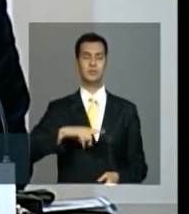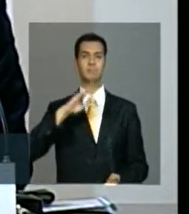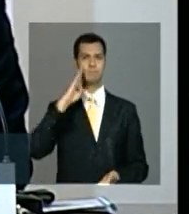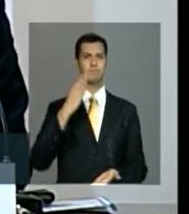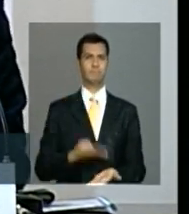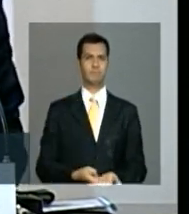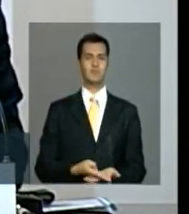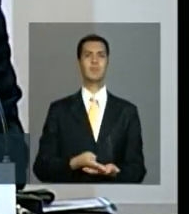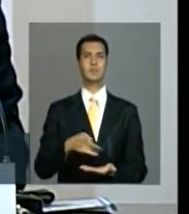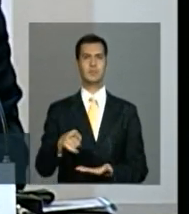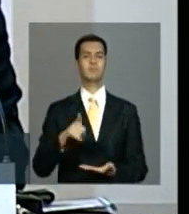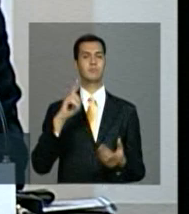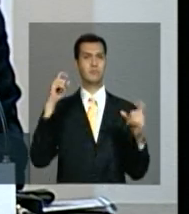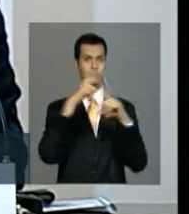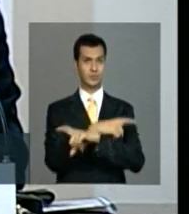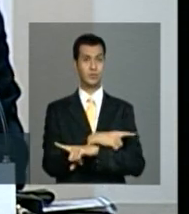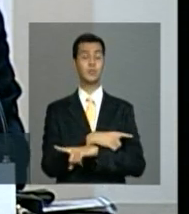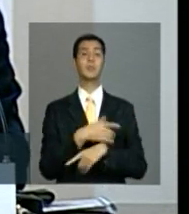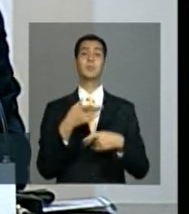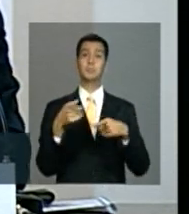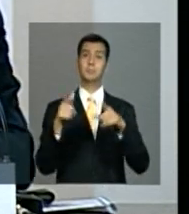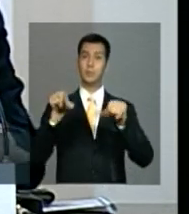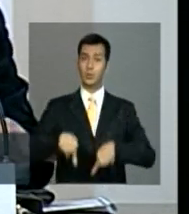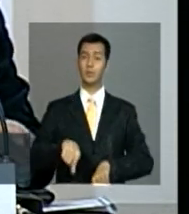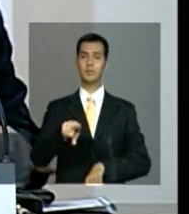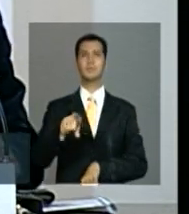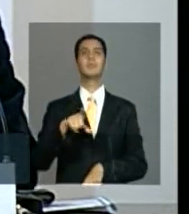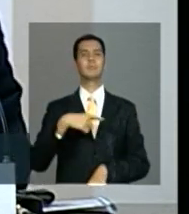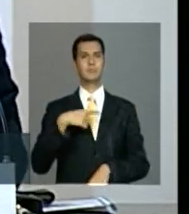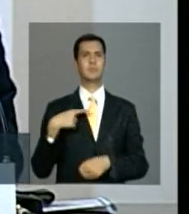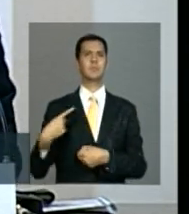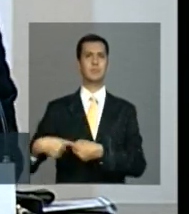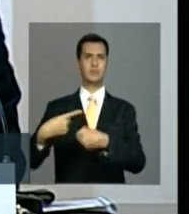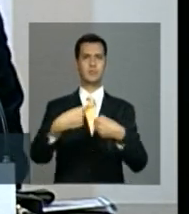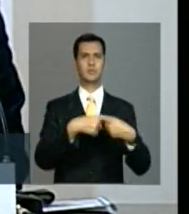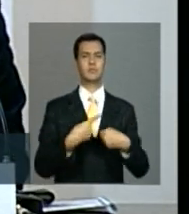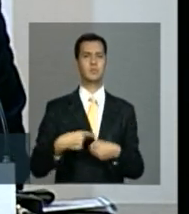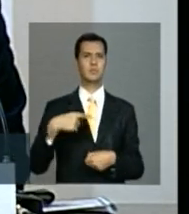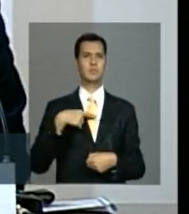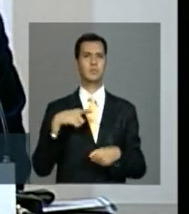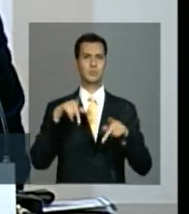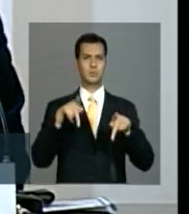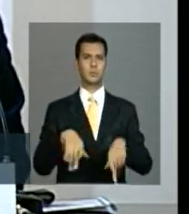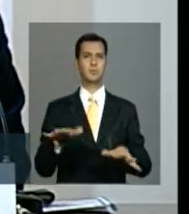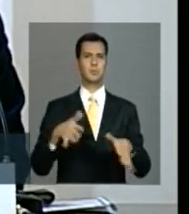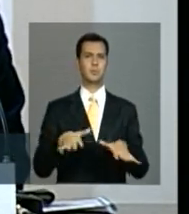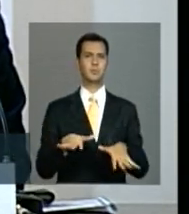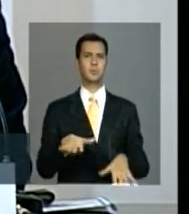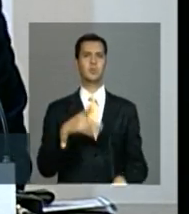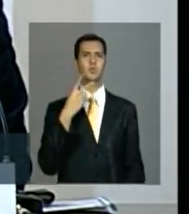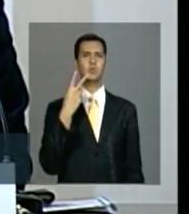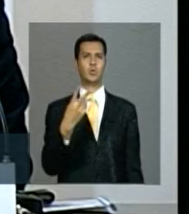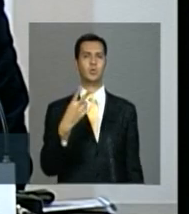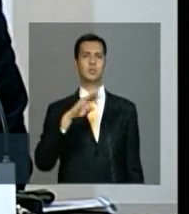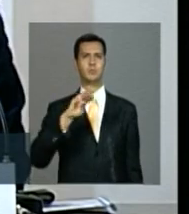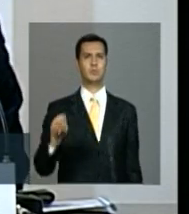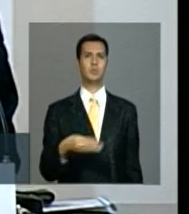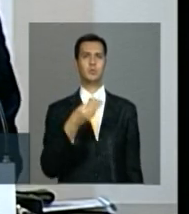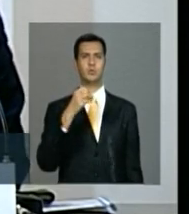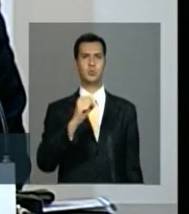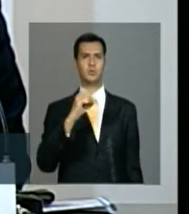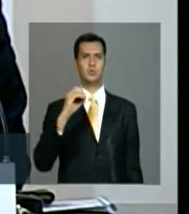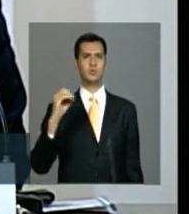reconhecidas esse esses municípios já cobrem uma população estimada de 2 milhões